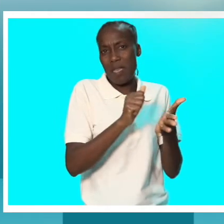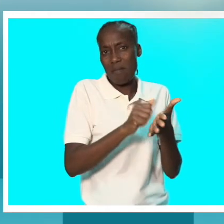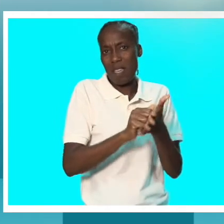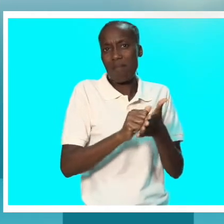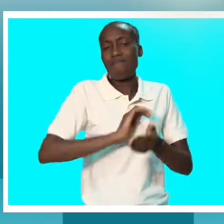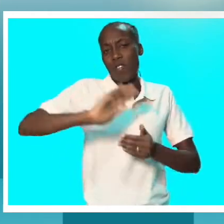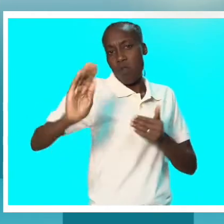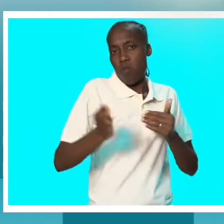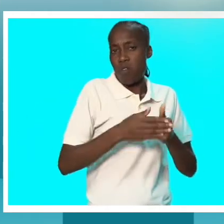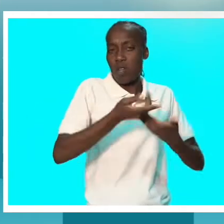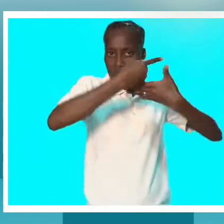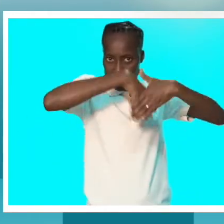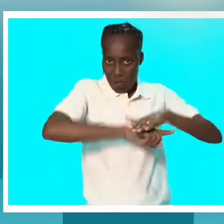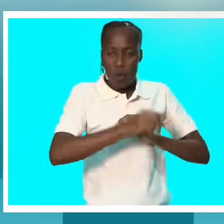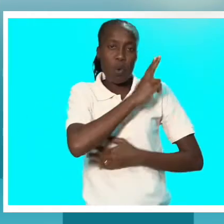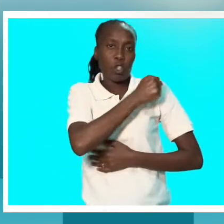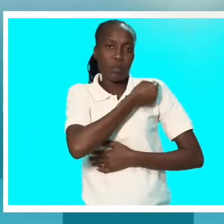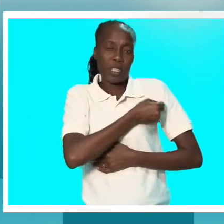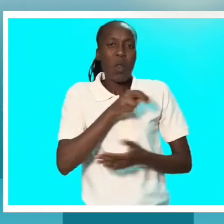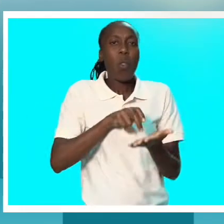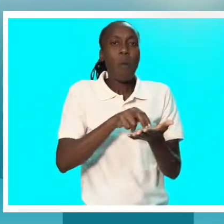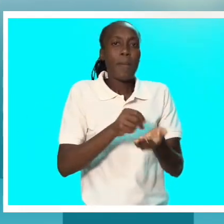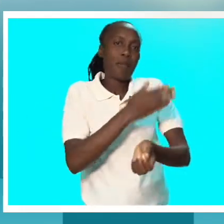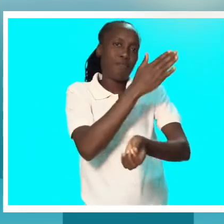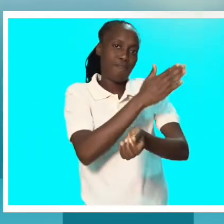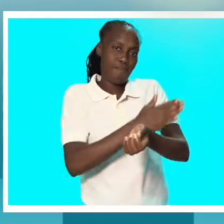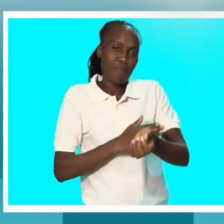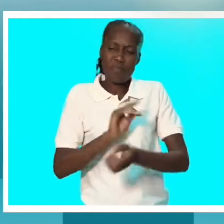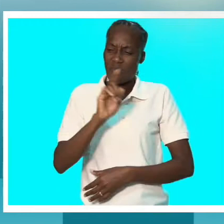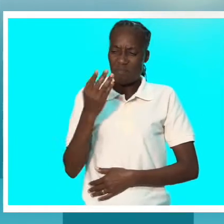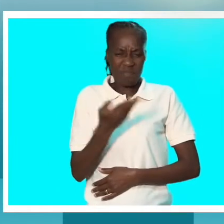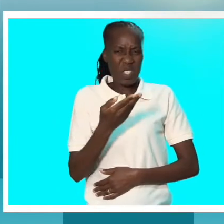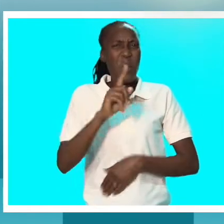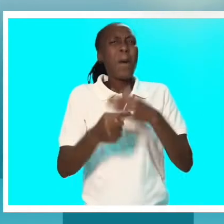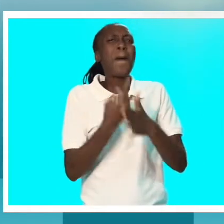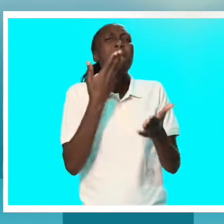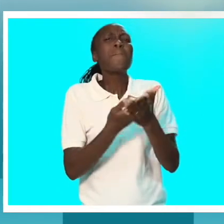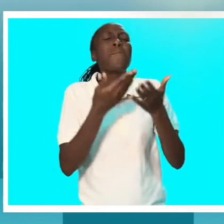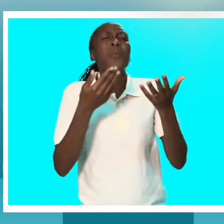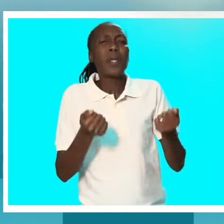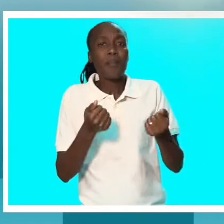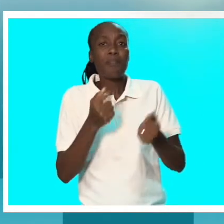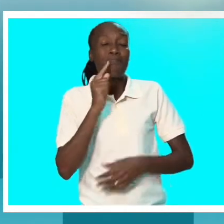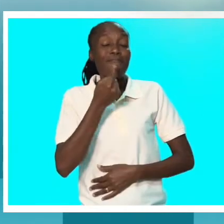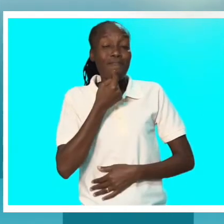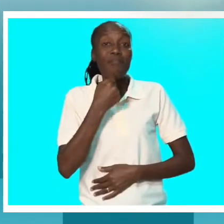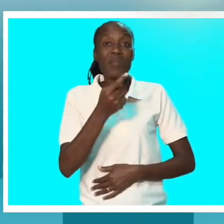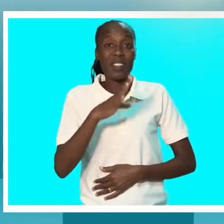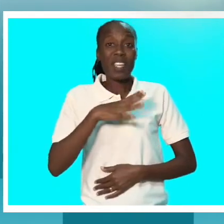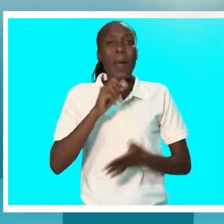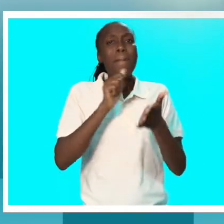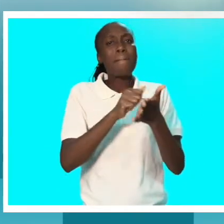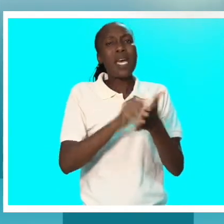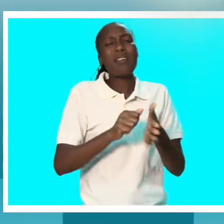Um dia, chutei uma pedra e tive uma ferida. Quando fui ao